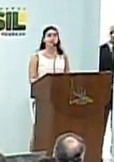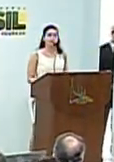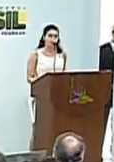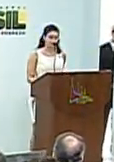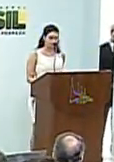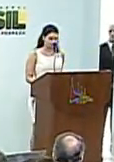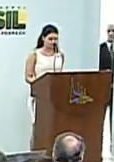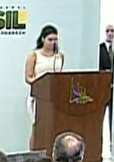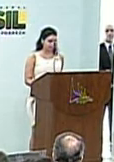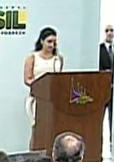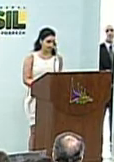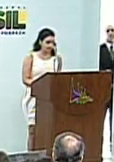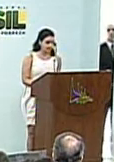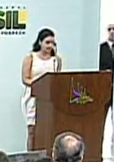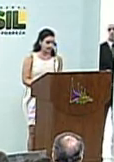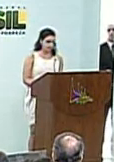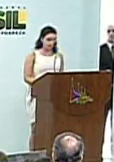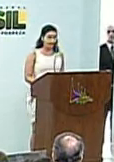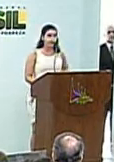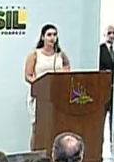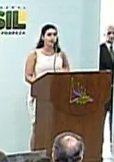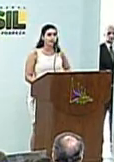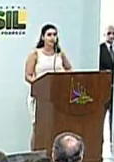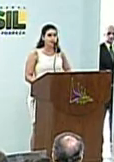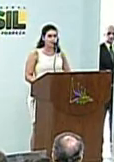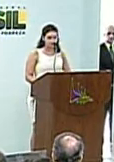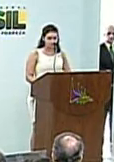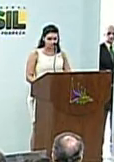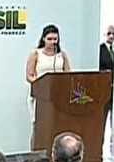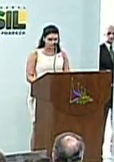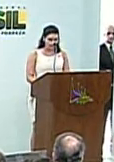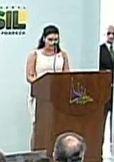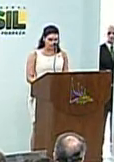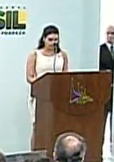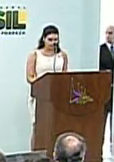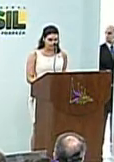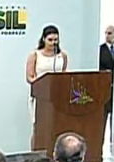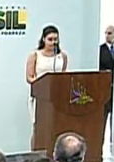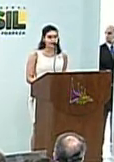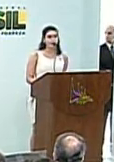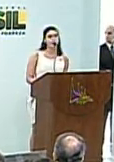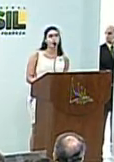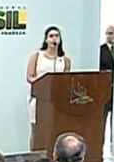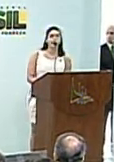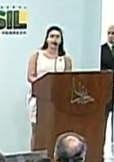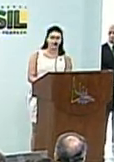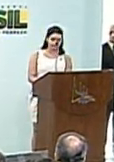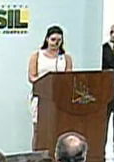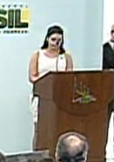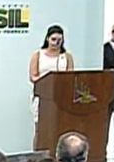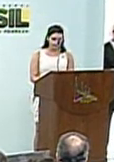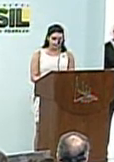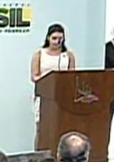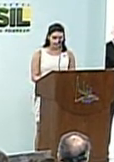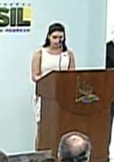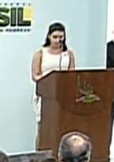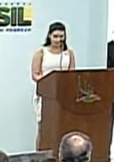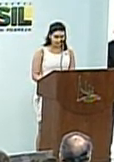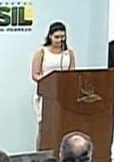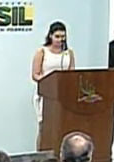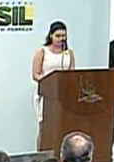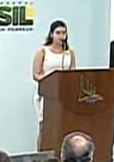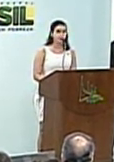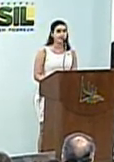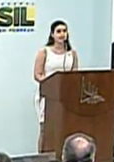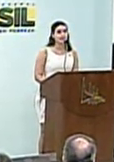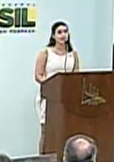Bom dia a todos falarem o nome dos 20 projetos premiados é uma tarefa complicada mas eu vou